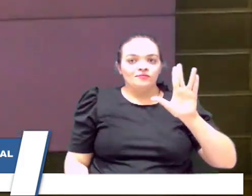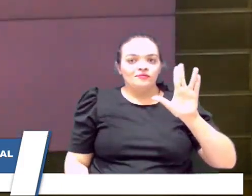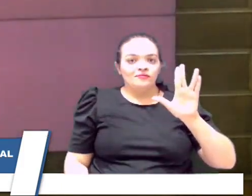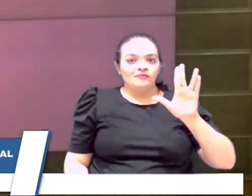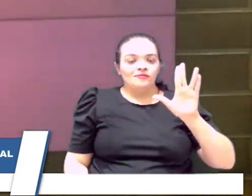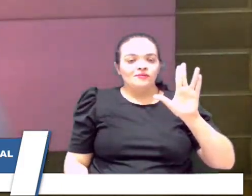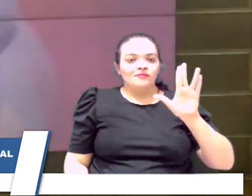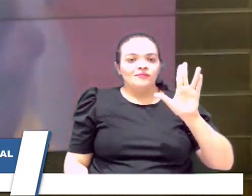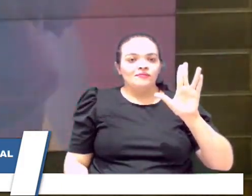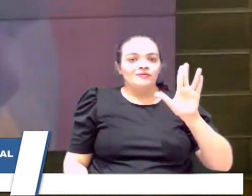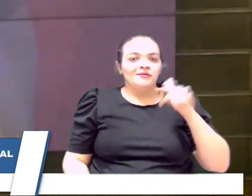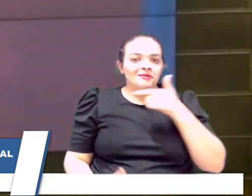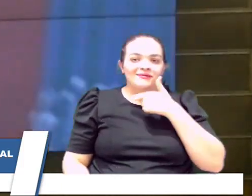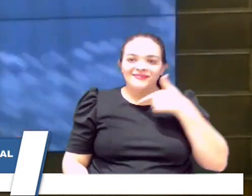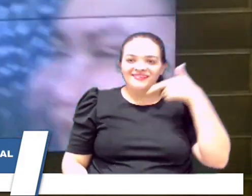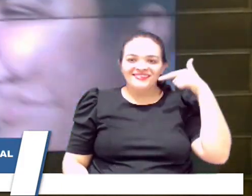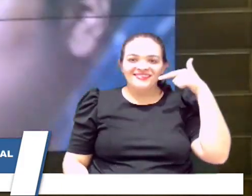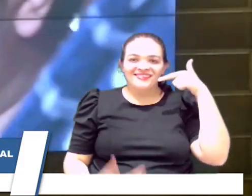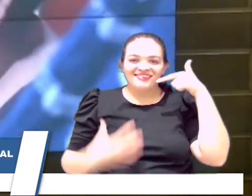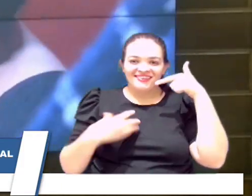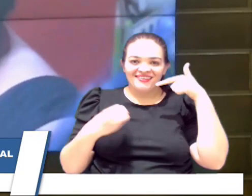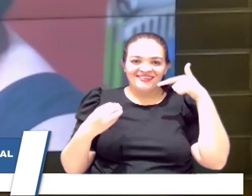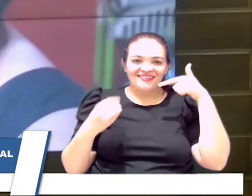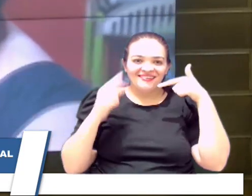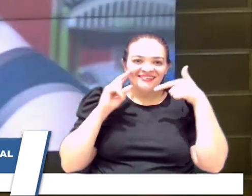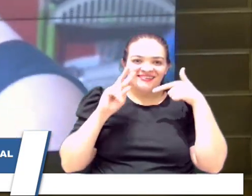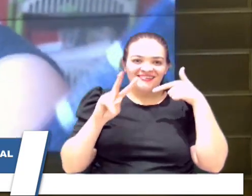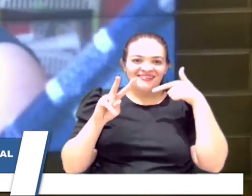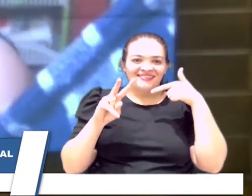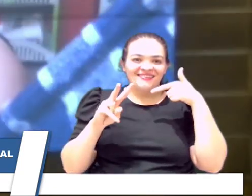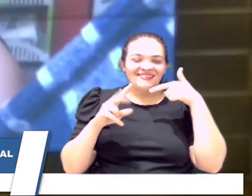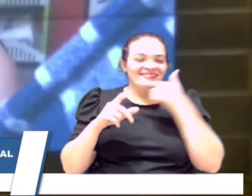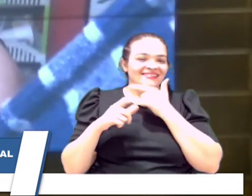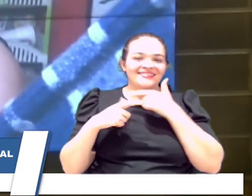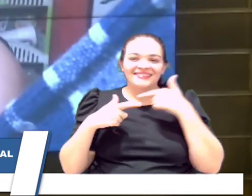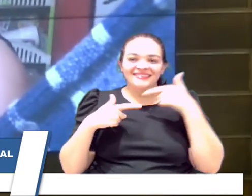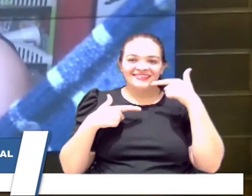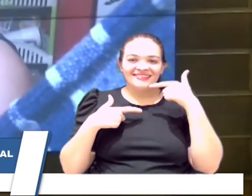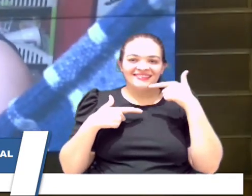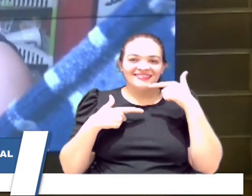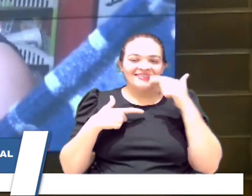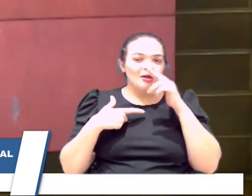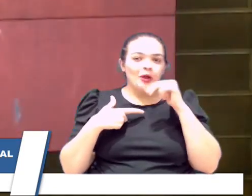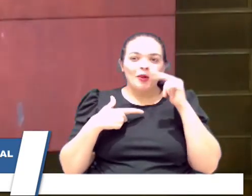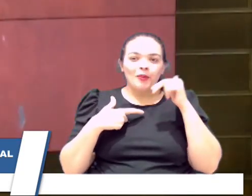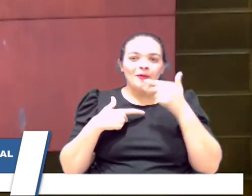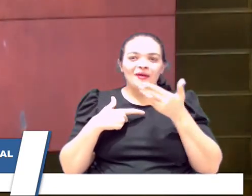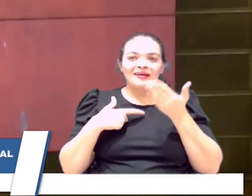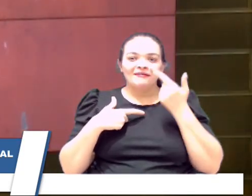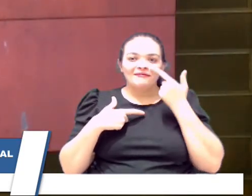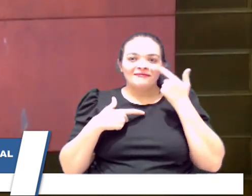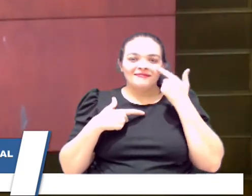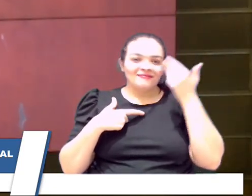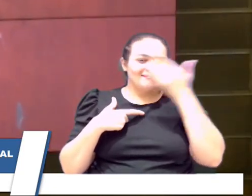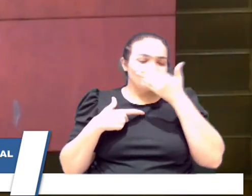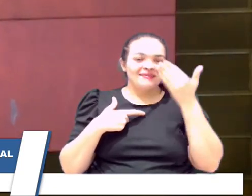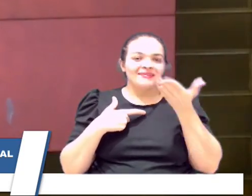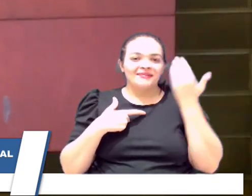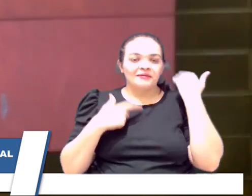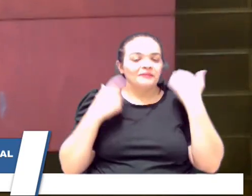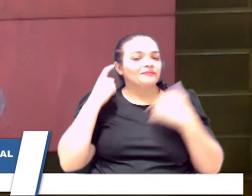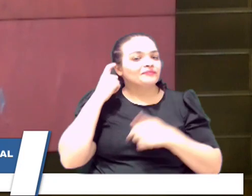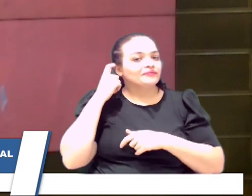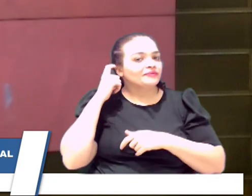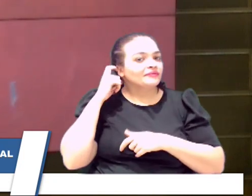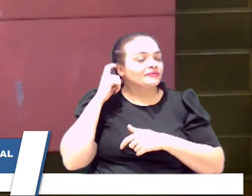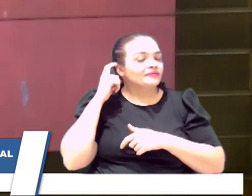Mostrou o sorriso da Maiara, né, minha filha? Olha aí, ó. E mostrou o sorriso que a mamãe nunca tinha visto. Gente, ela tomando esses